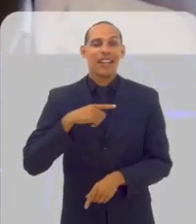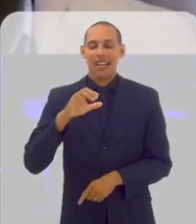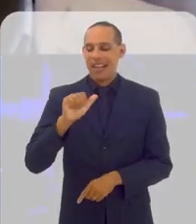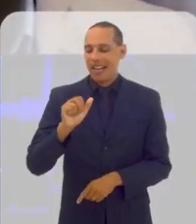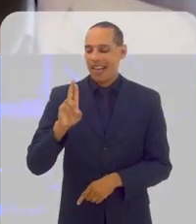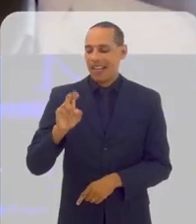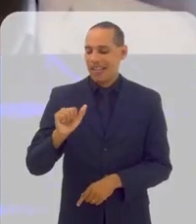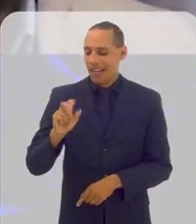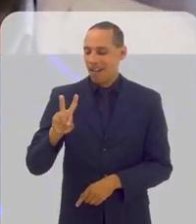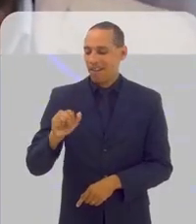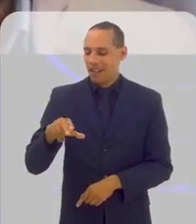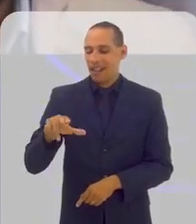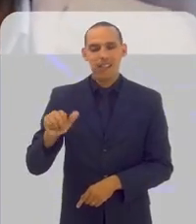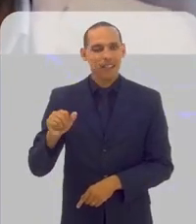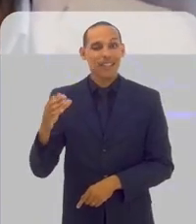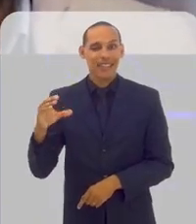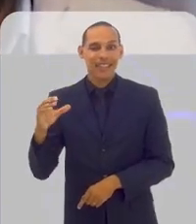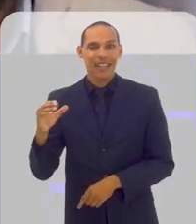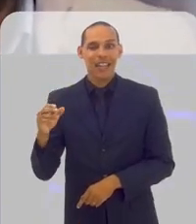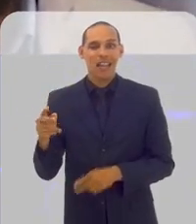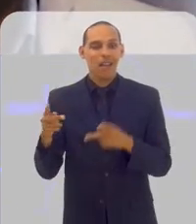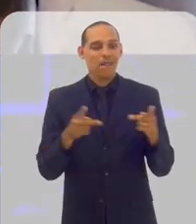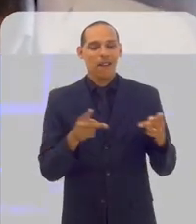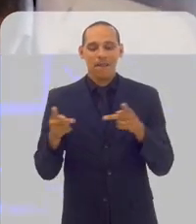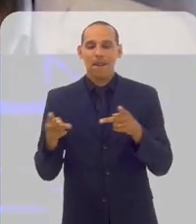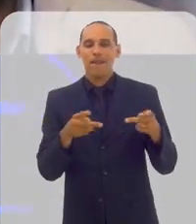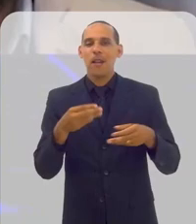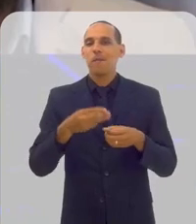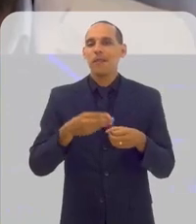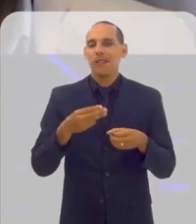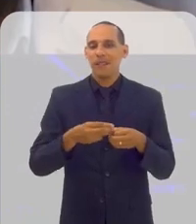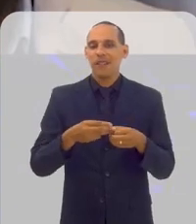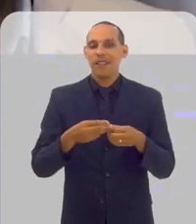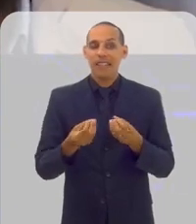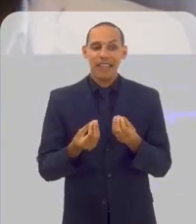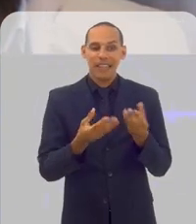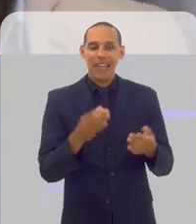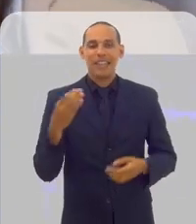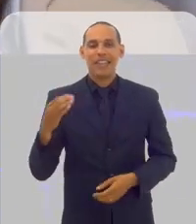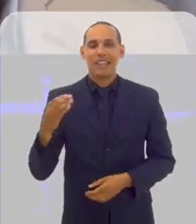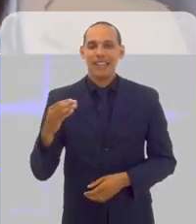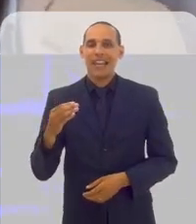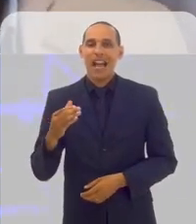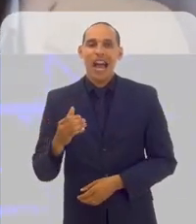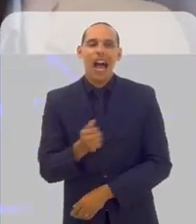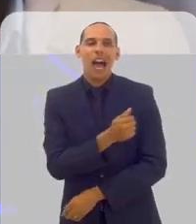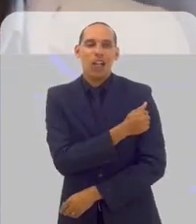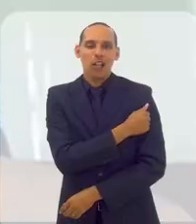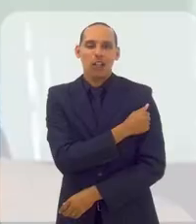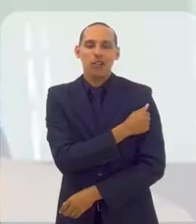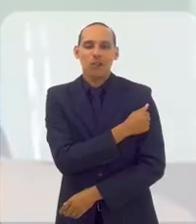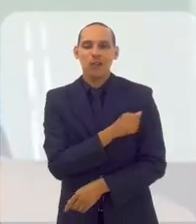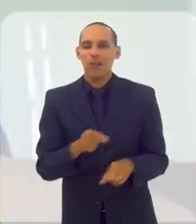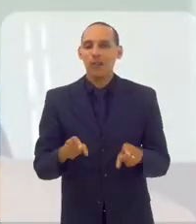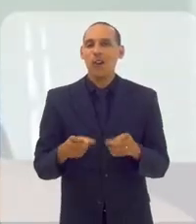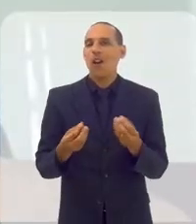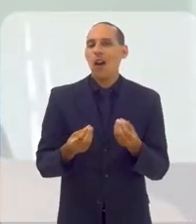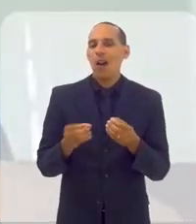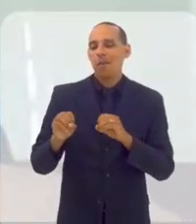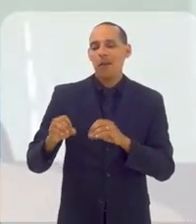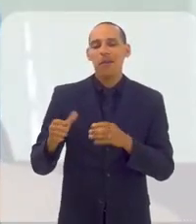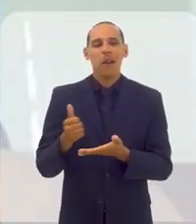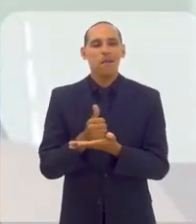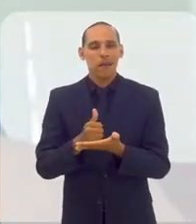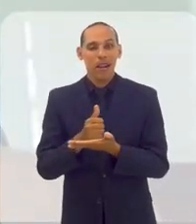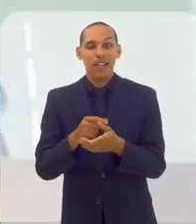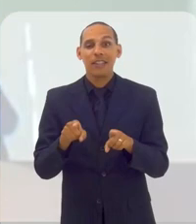temos a nossa Caravana da ciência que visita os municípios levando ciência para os alunos da Educação Básica nós temos o museu da ciência e vida em Duque de